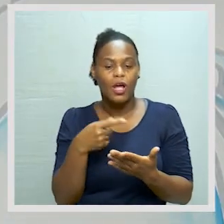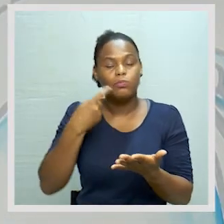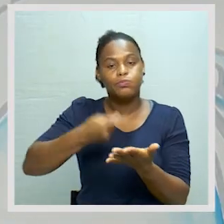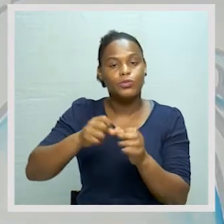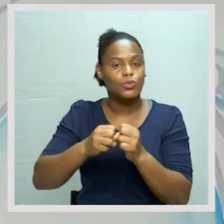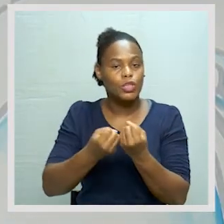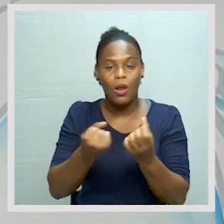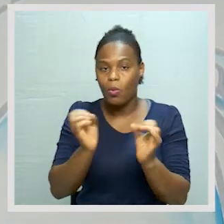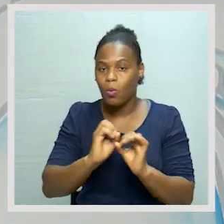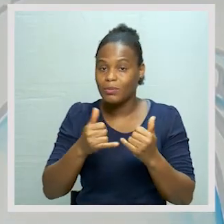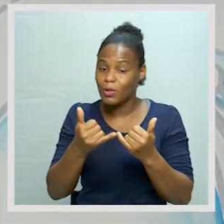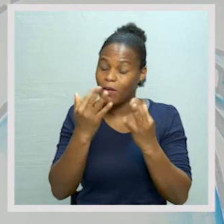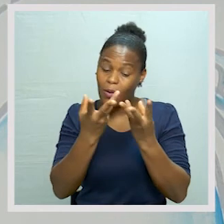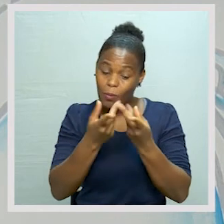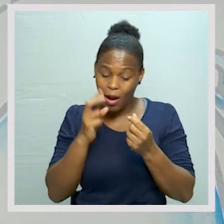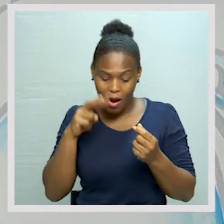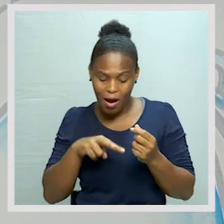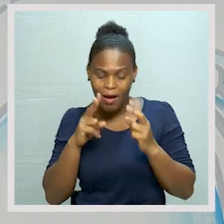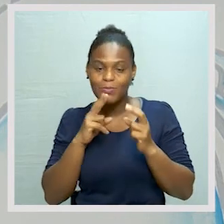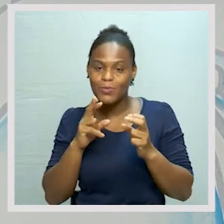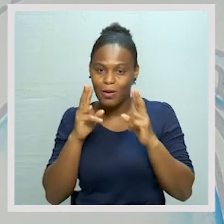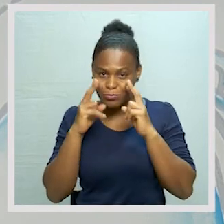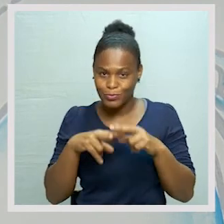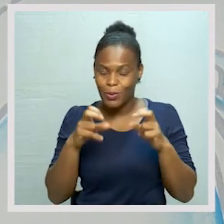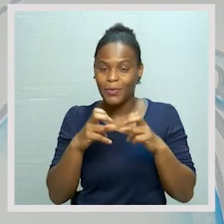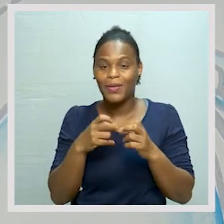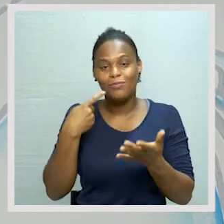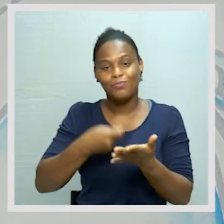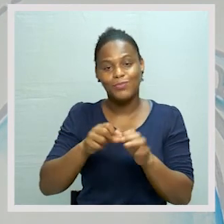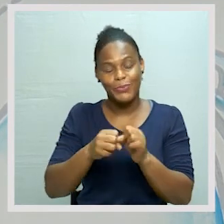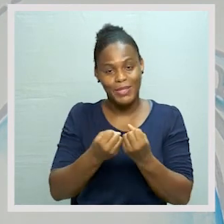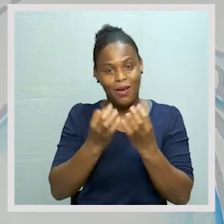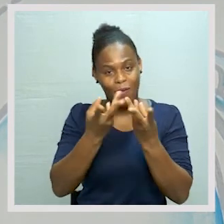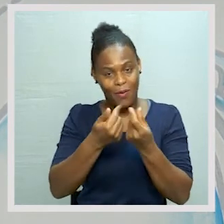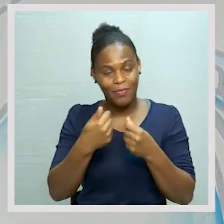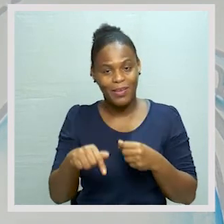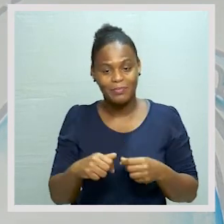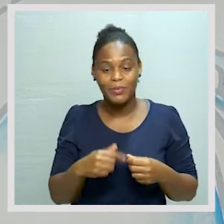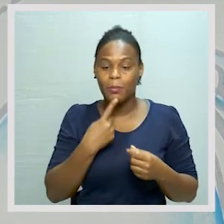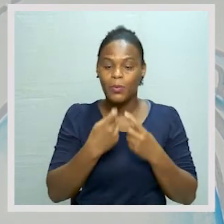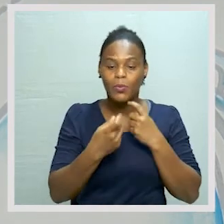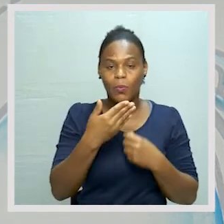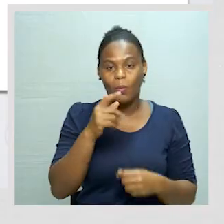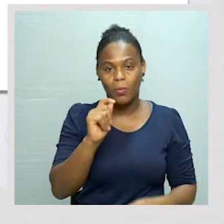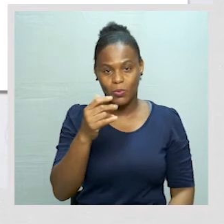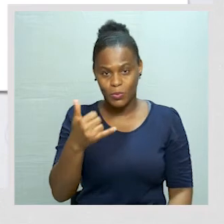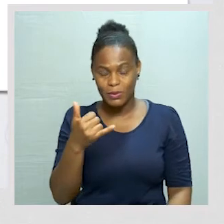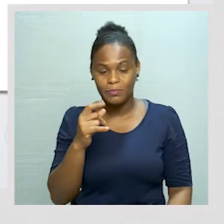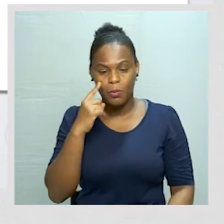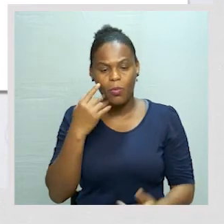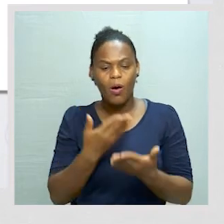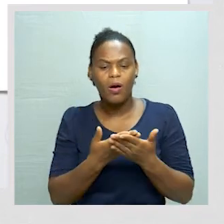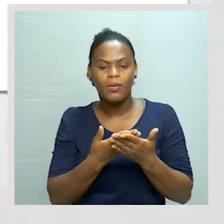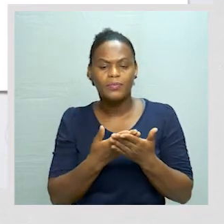contribuições sociais. Resolvendo, vocês vão encontrar as contribuições sociais. A pergunta 1.2.